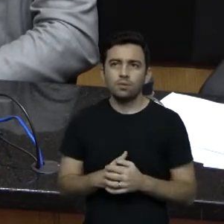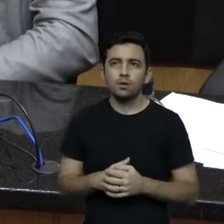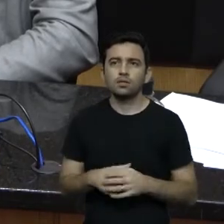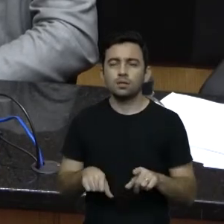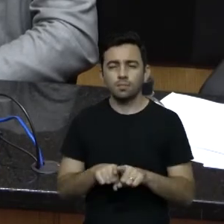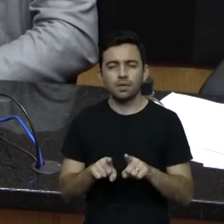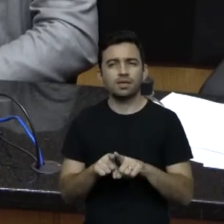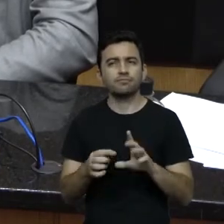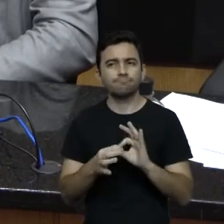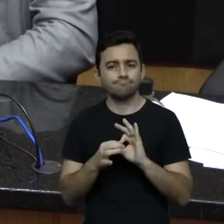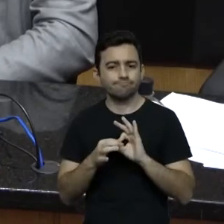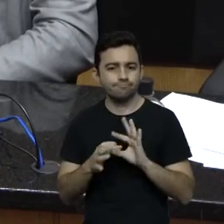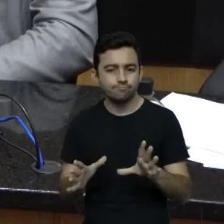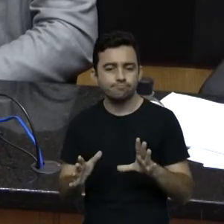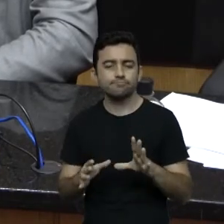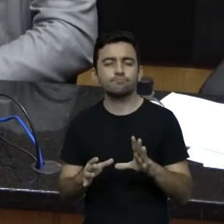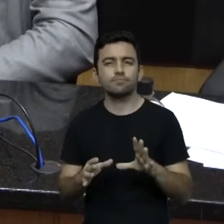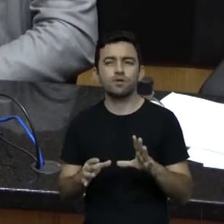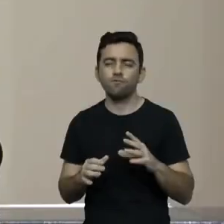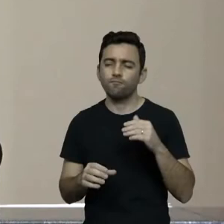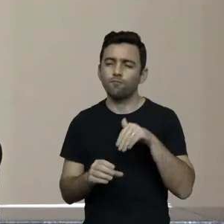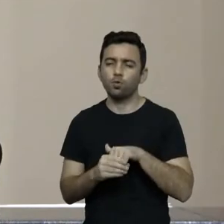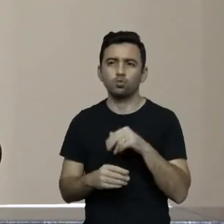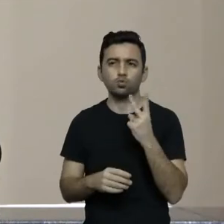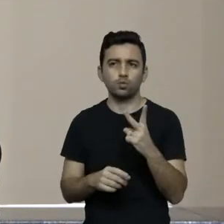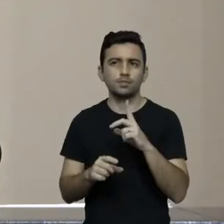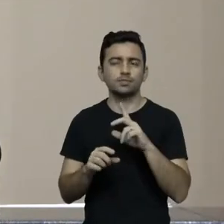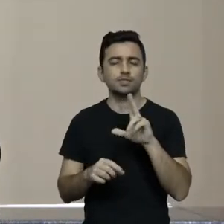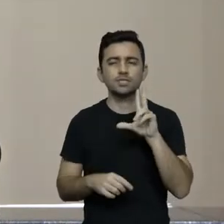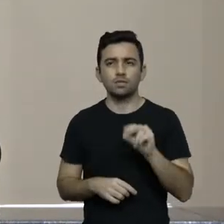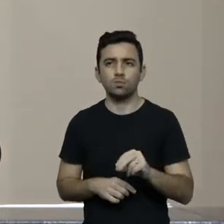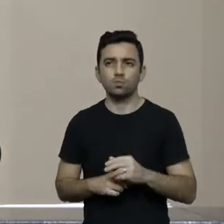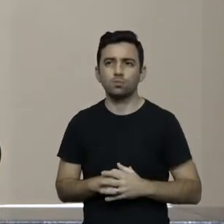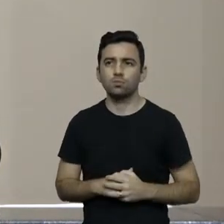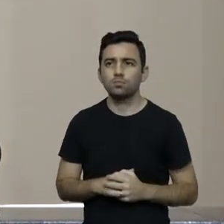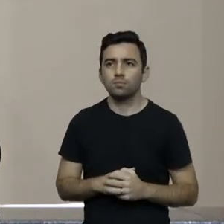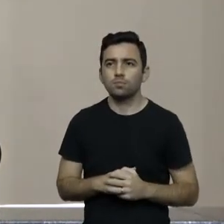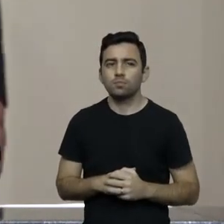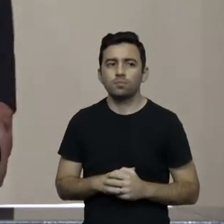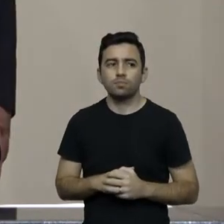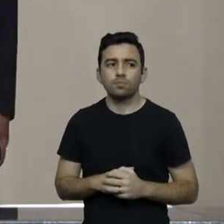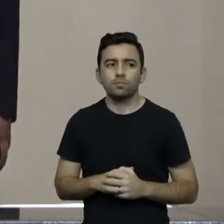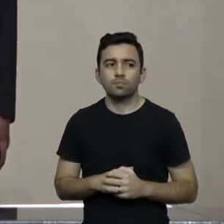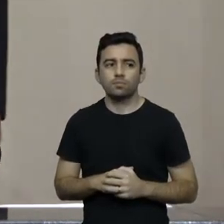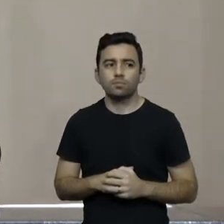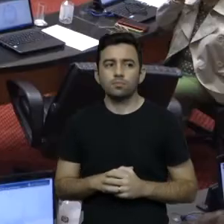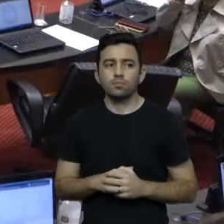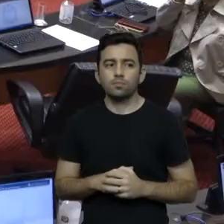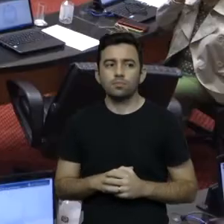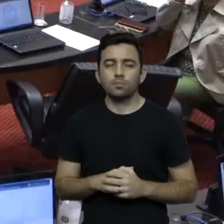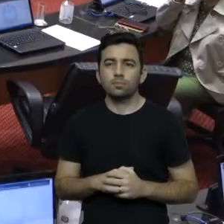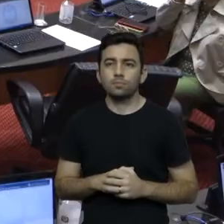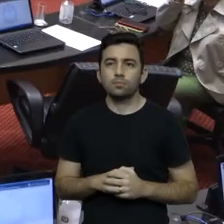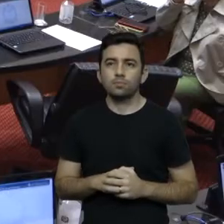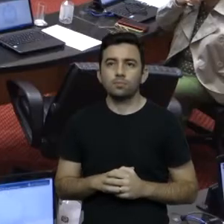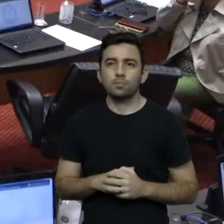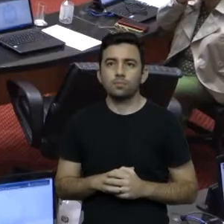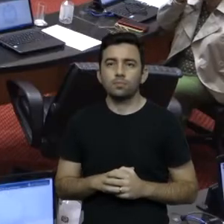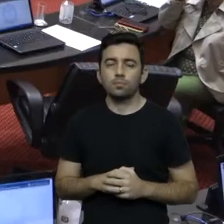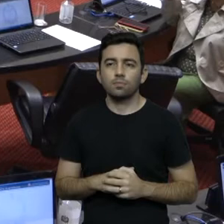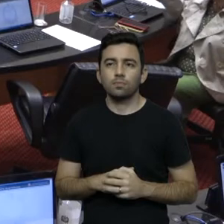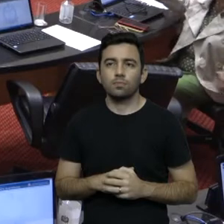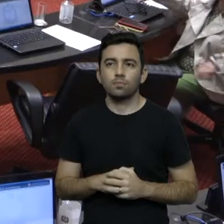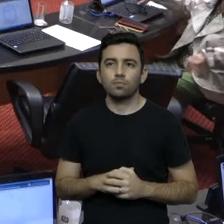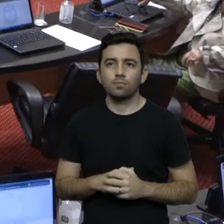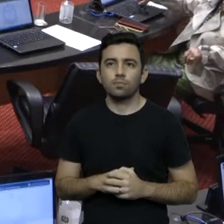no plenário então voto dois não o deputado Bruno Souza ainda para discutir mas eu vou